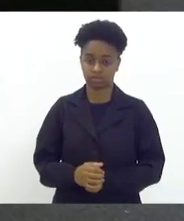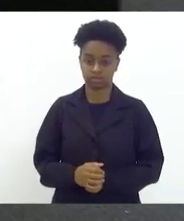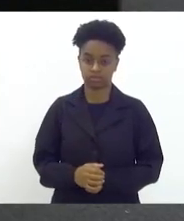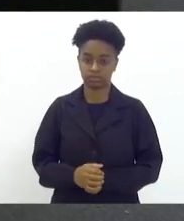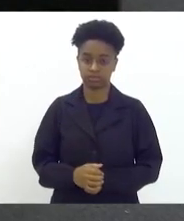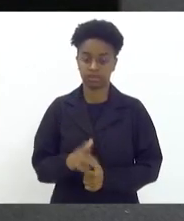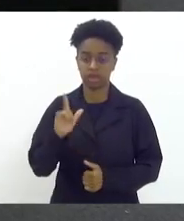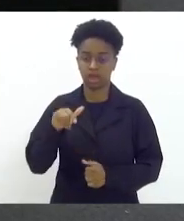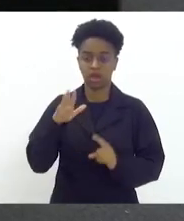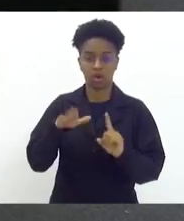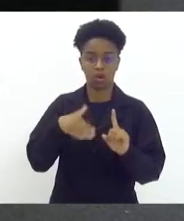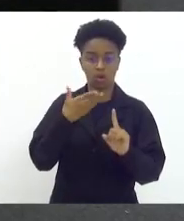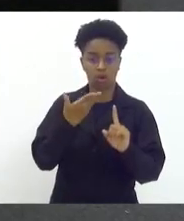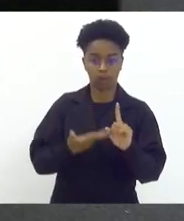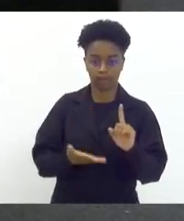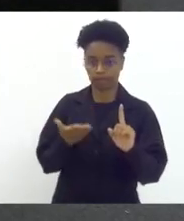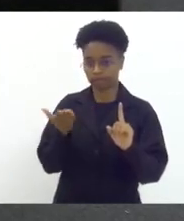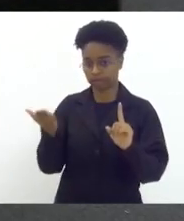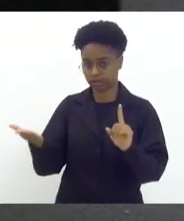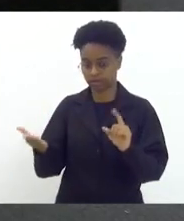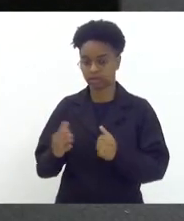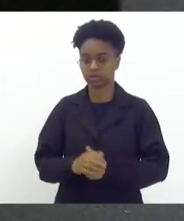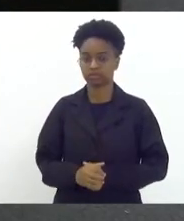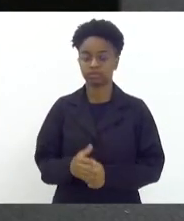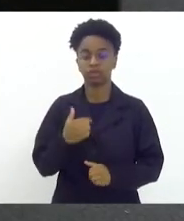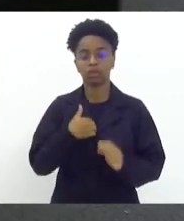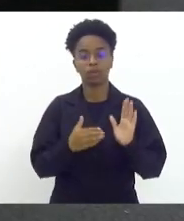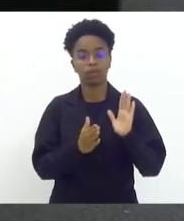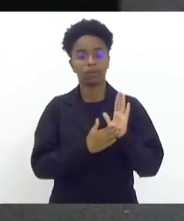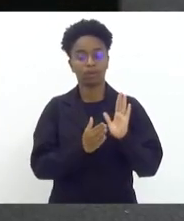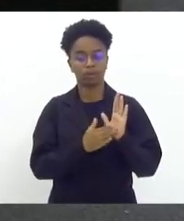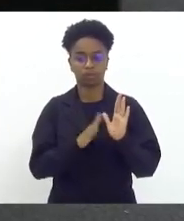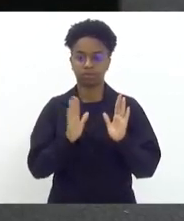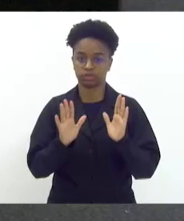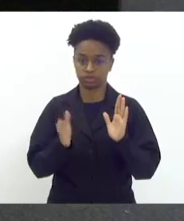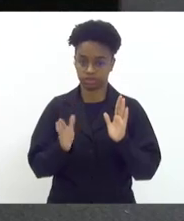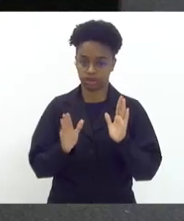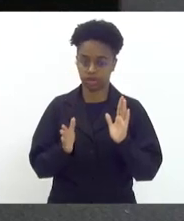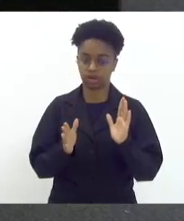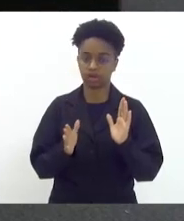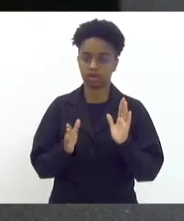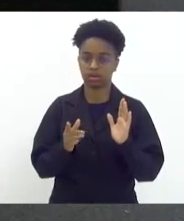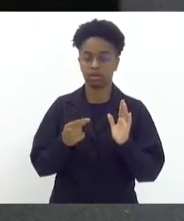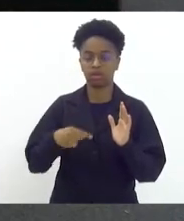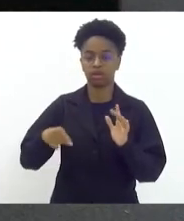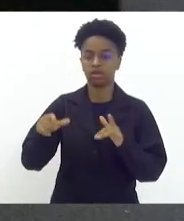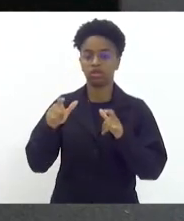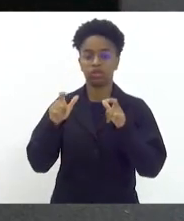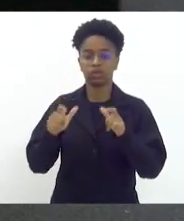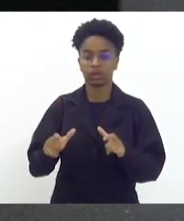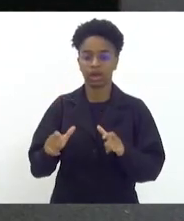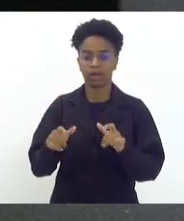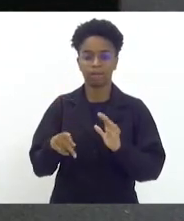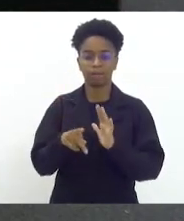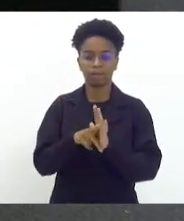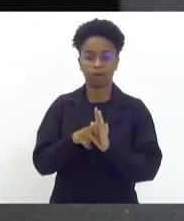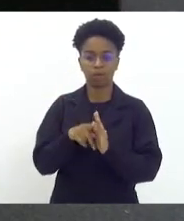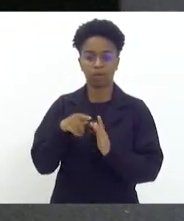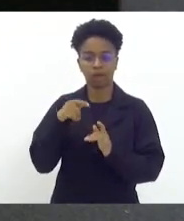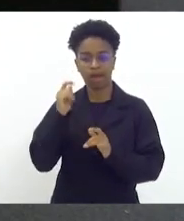será homenagem ao castrio eu já propus castrinho e lá no Retiro dos Artistas